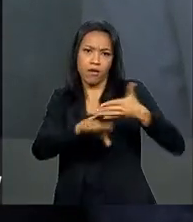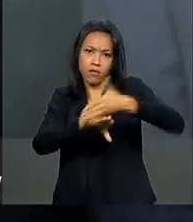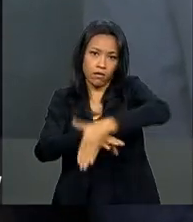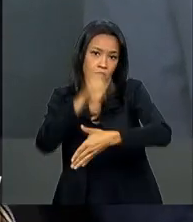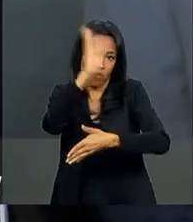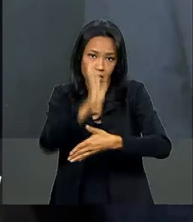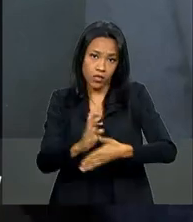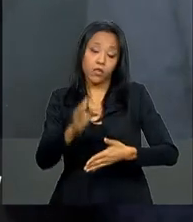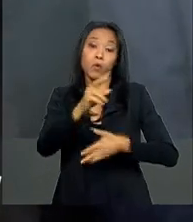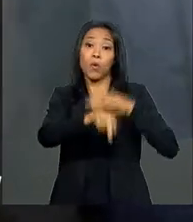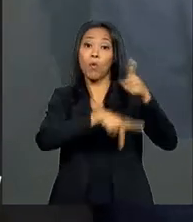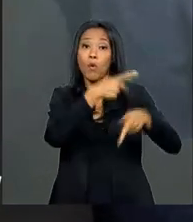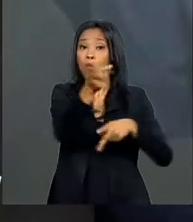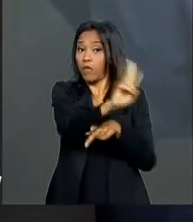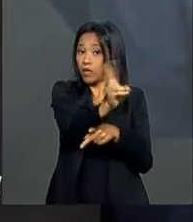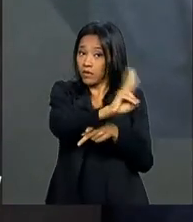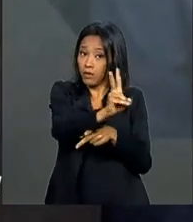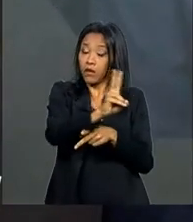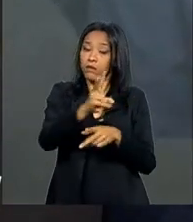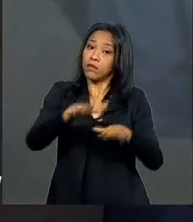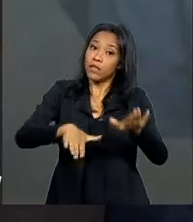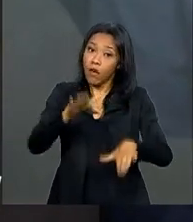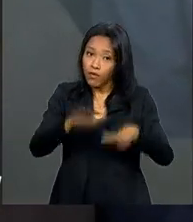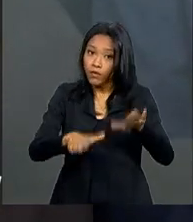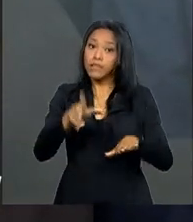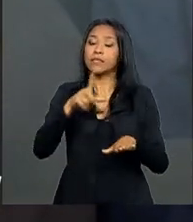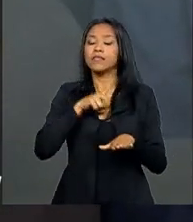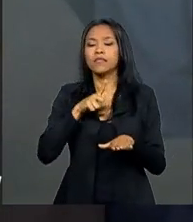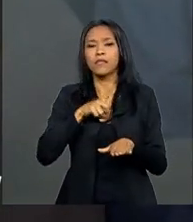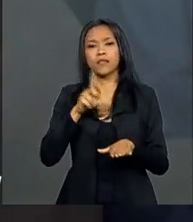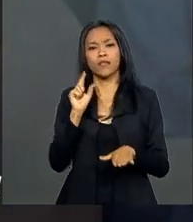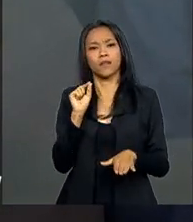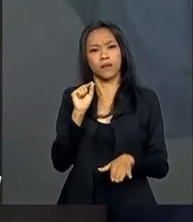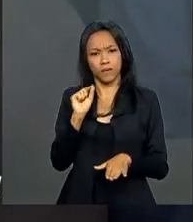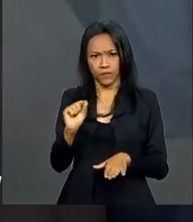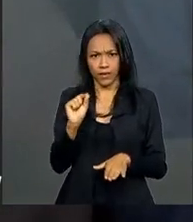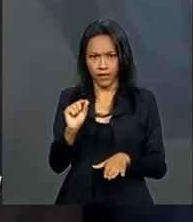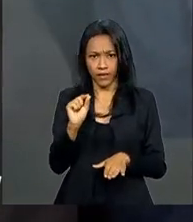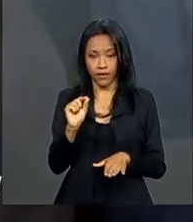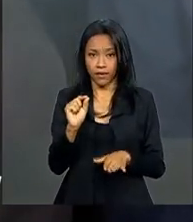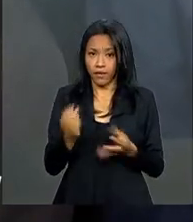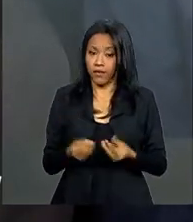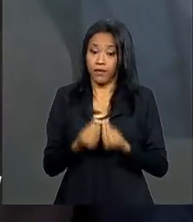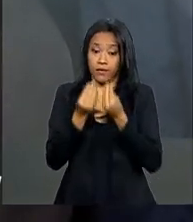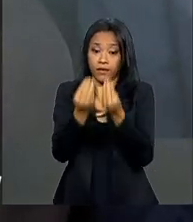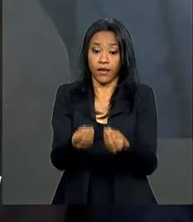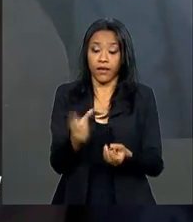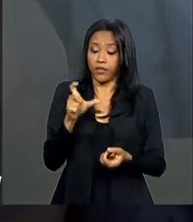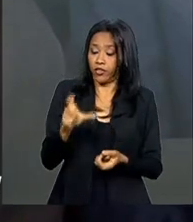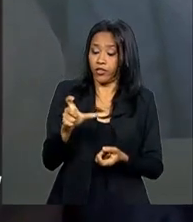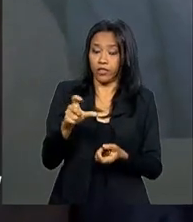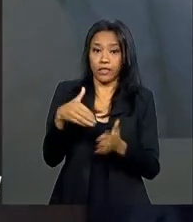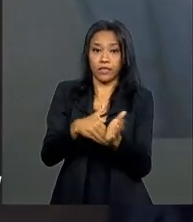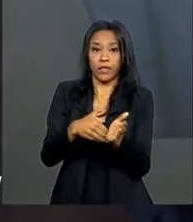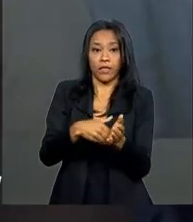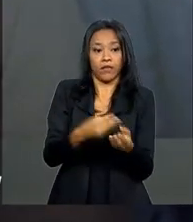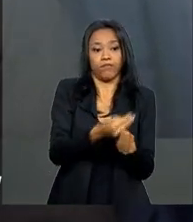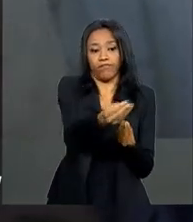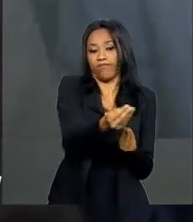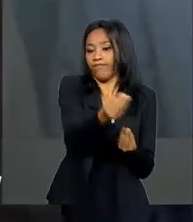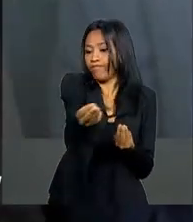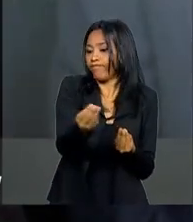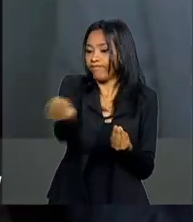800, talvez haja possibilidade de entrega de senhas para dois efeitos. Um